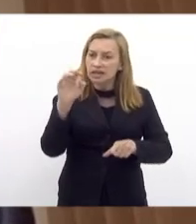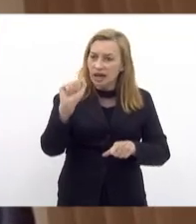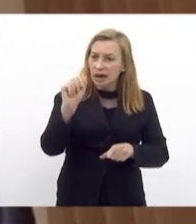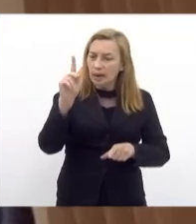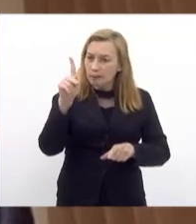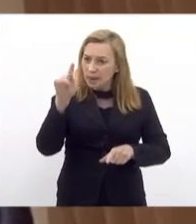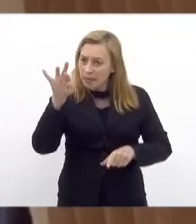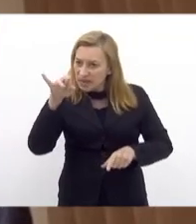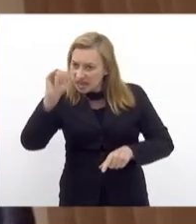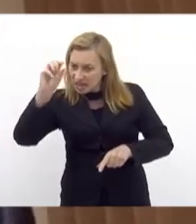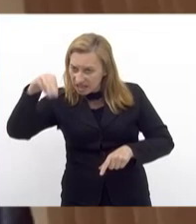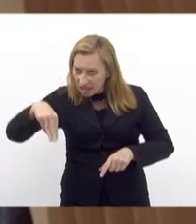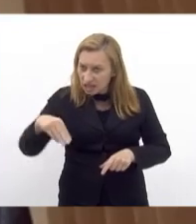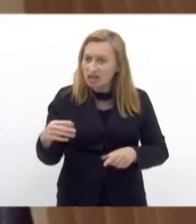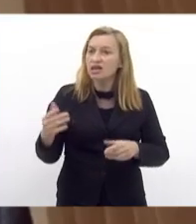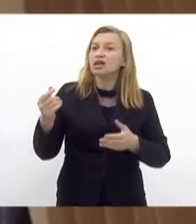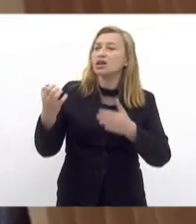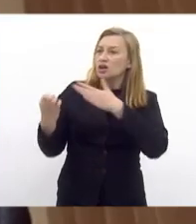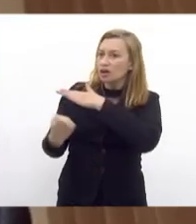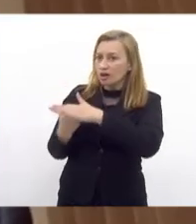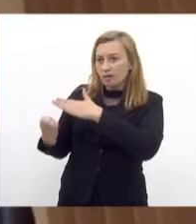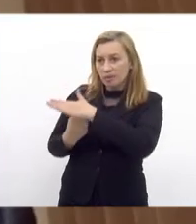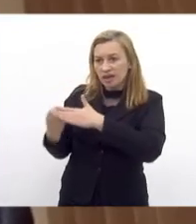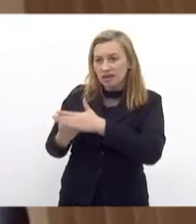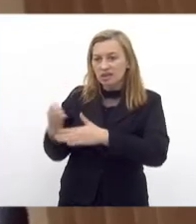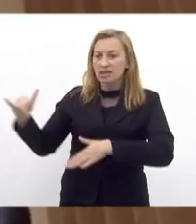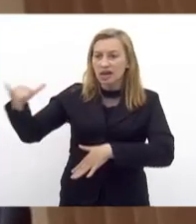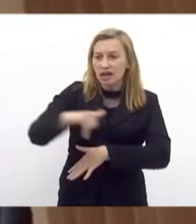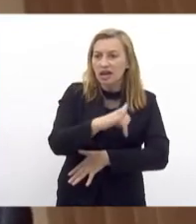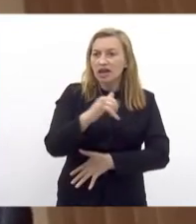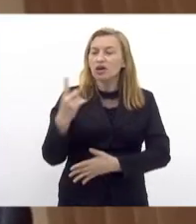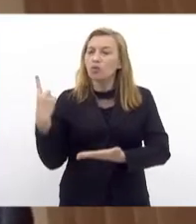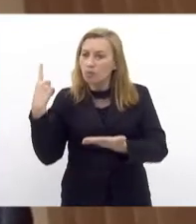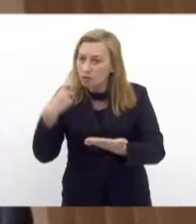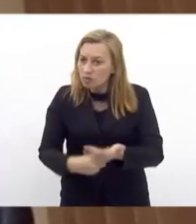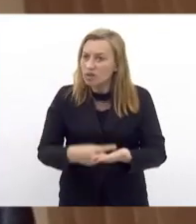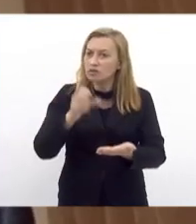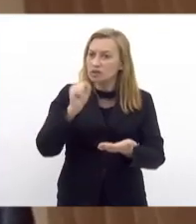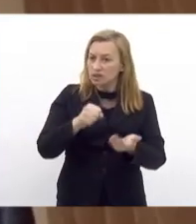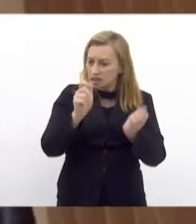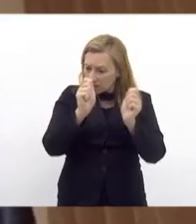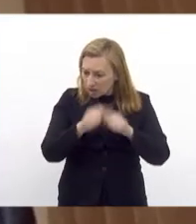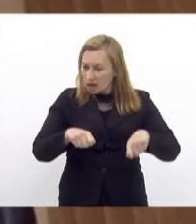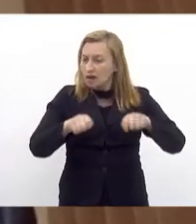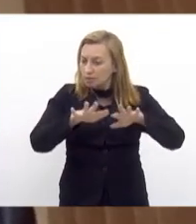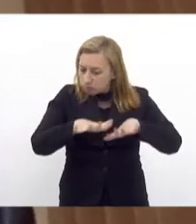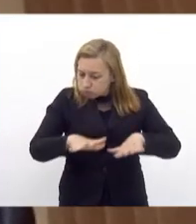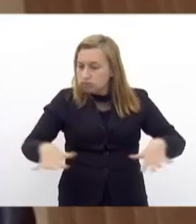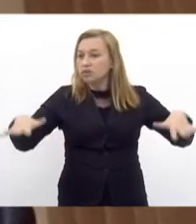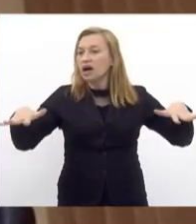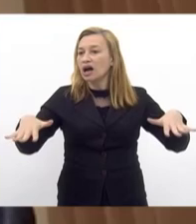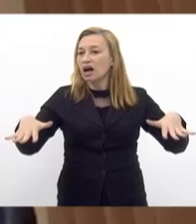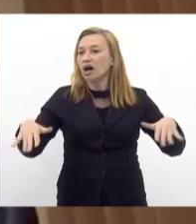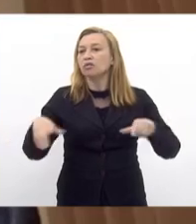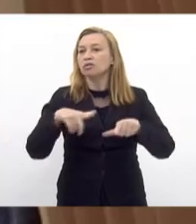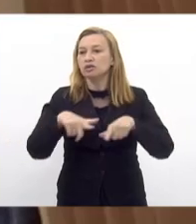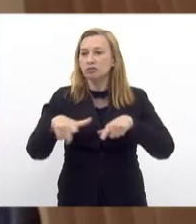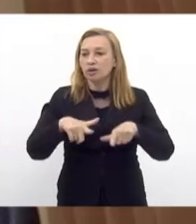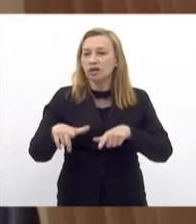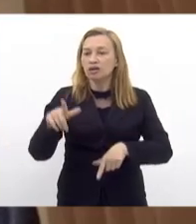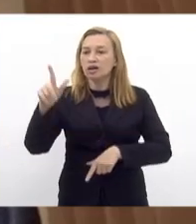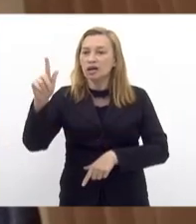companhias aéreas, que reafirmaram o compromisso, né, de ampliar as suas operações no aeroporto do